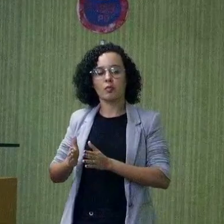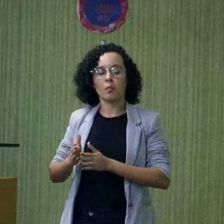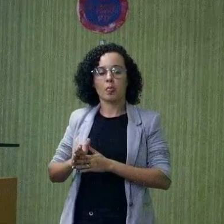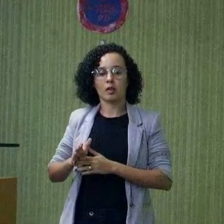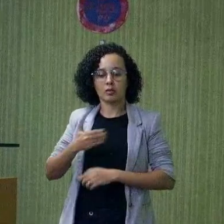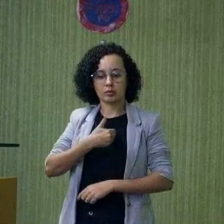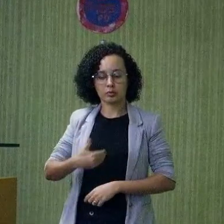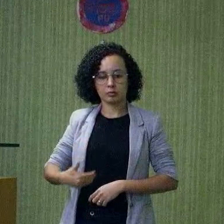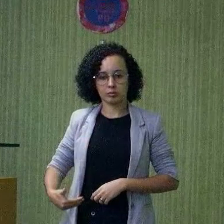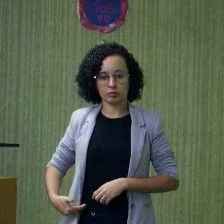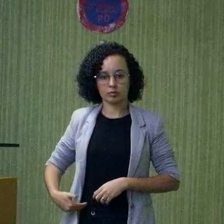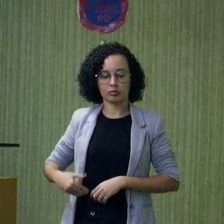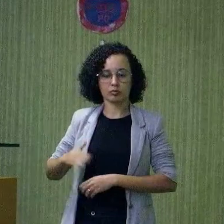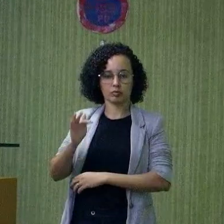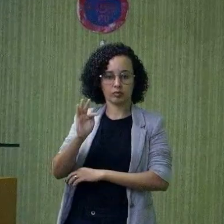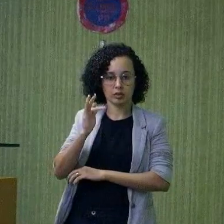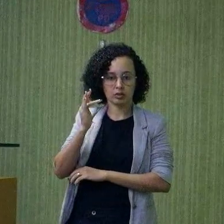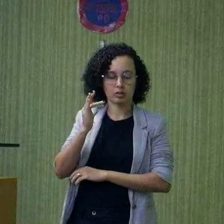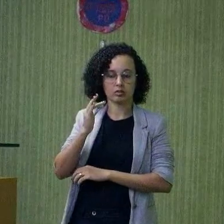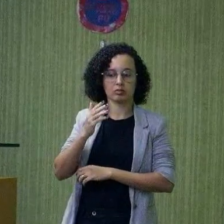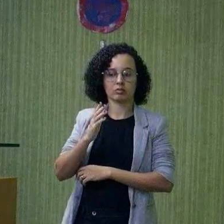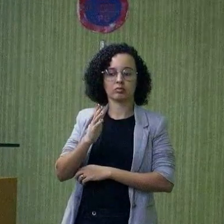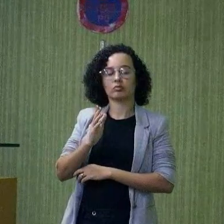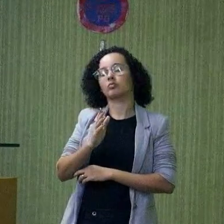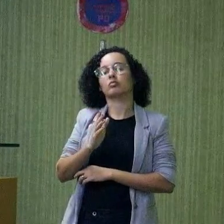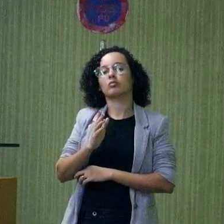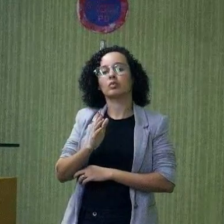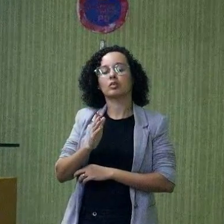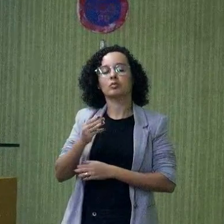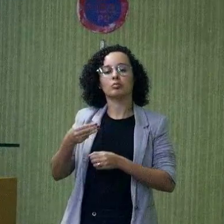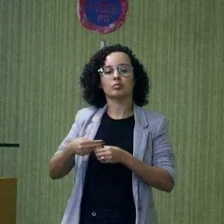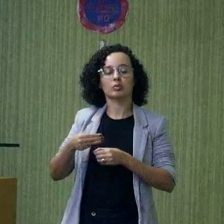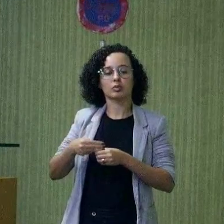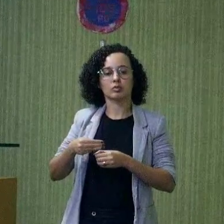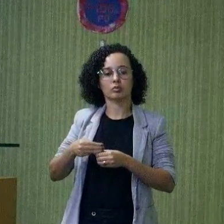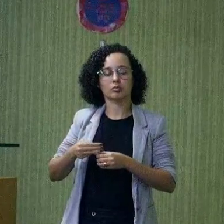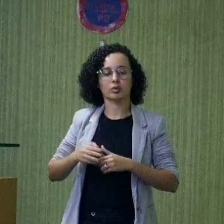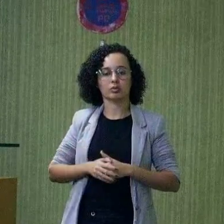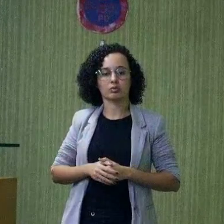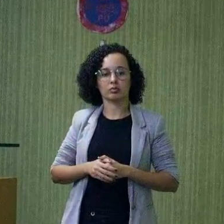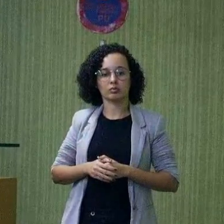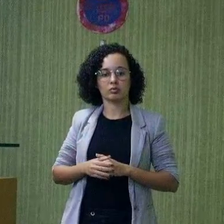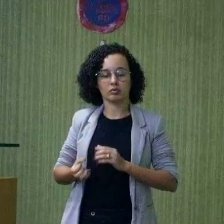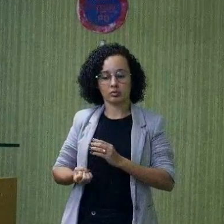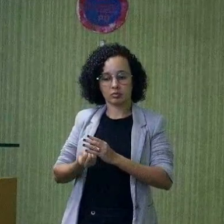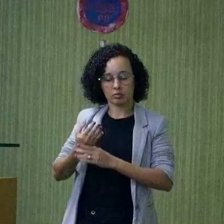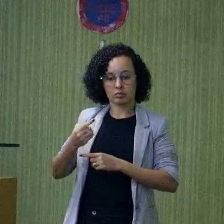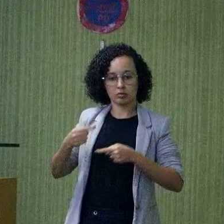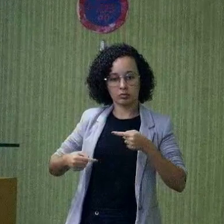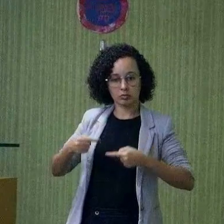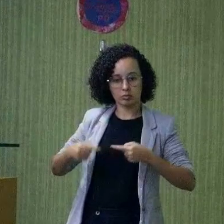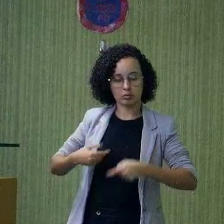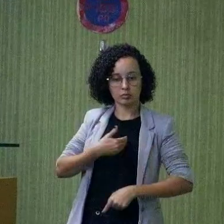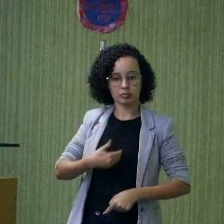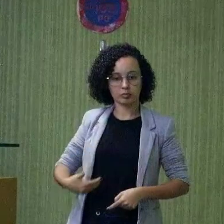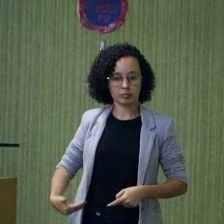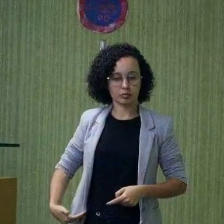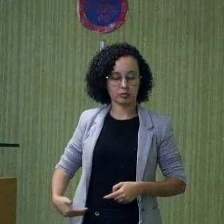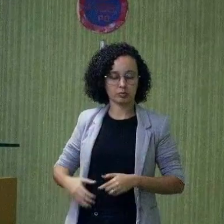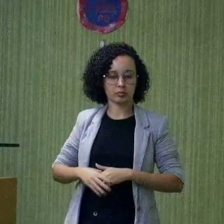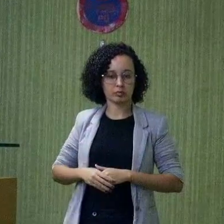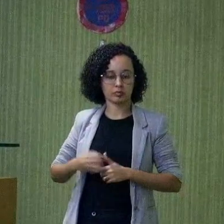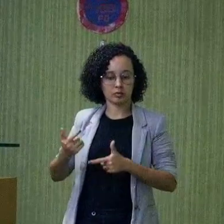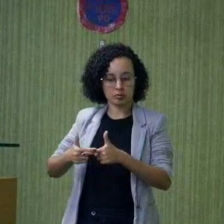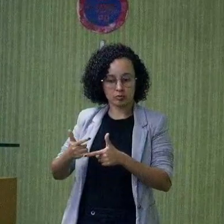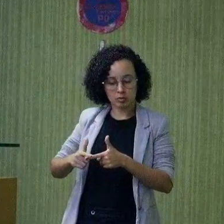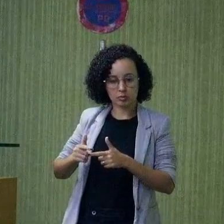governos tanto Federal quanto estaduais quanto mun principais na construção de suas políticas e educacionais e de seus programas